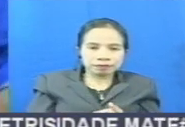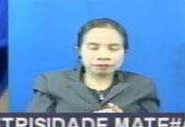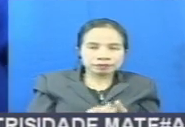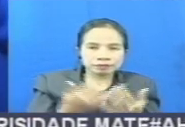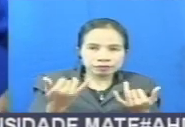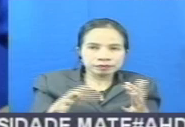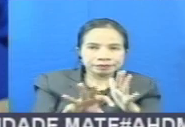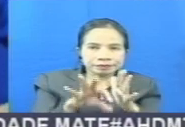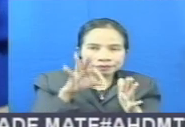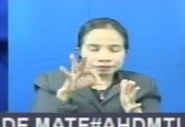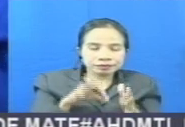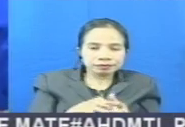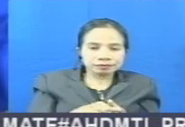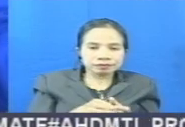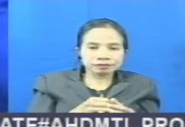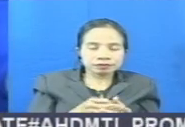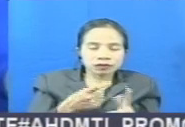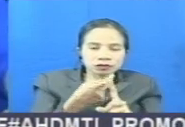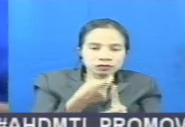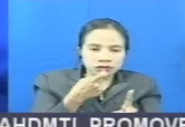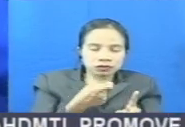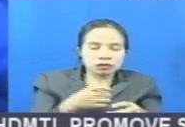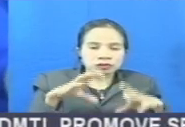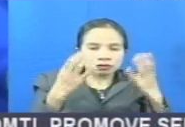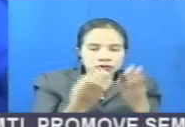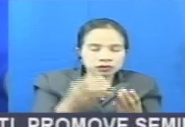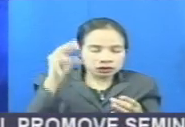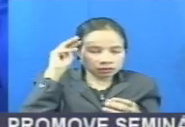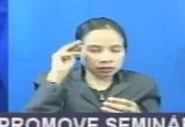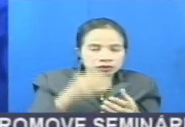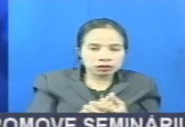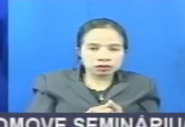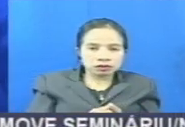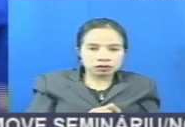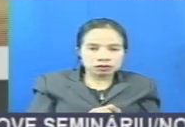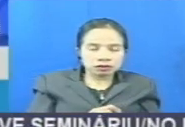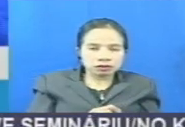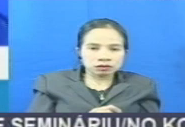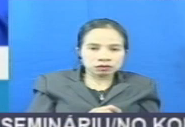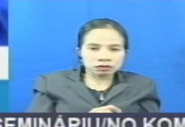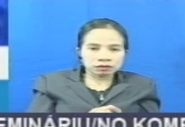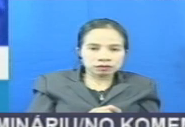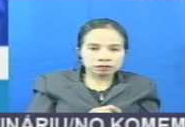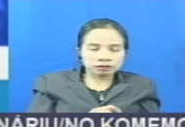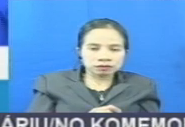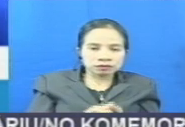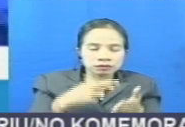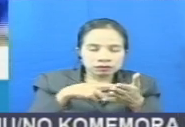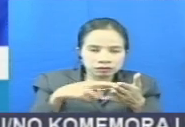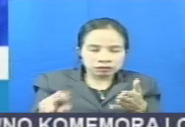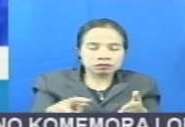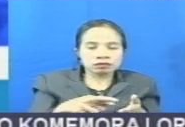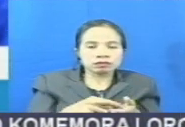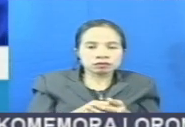Acabou em retan a deliberação do Conselho de Ministros, maca imposição, aprovação para